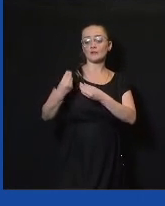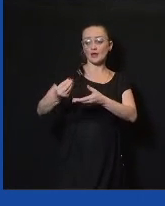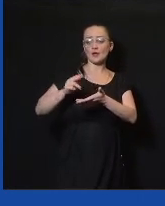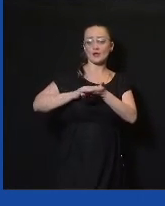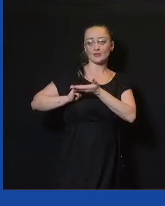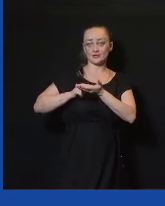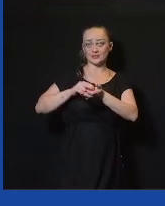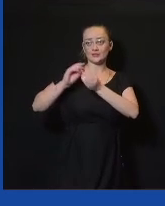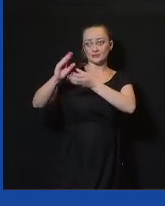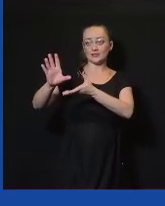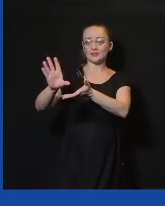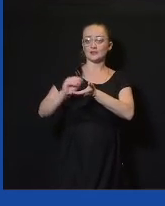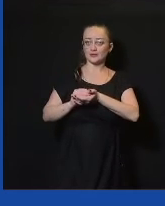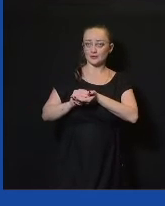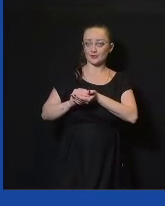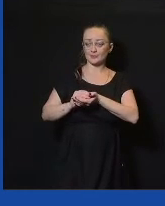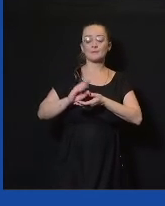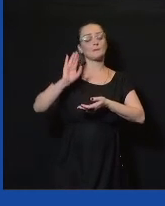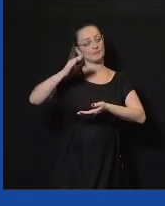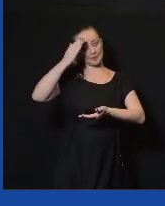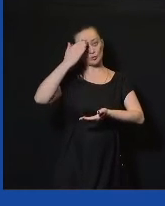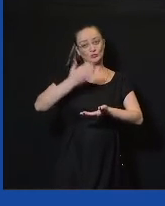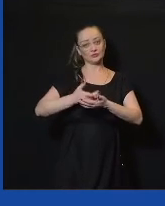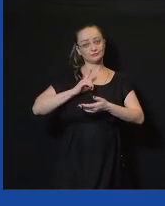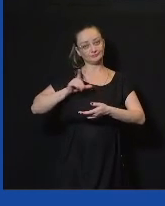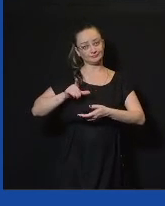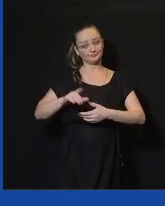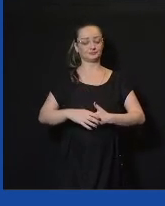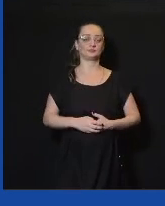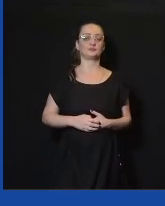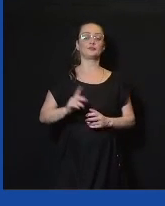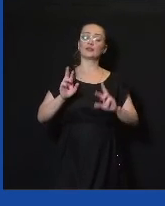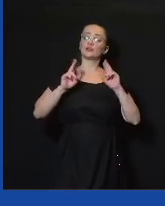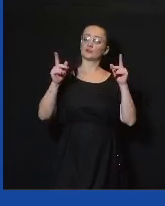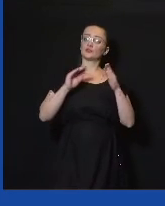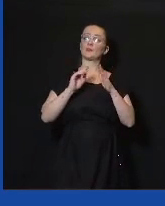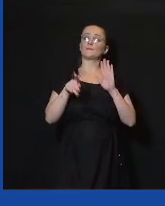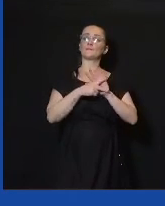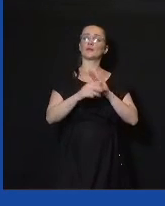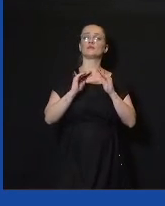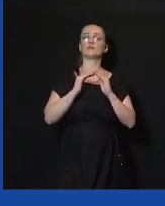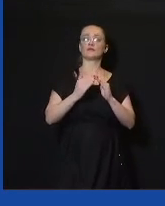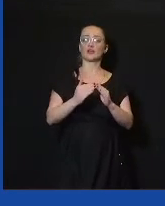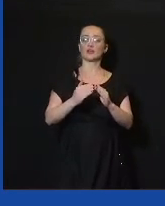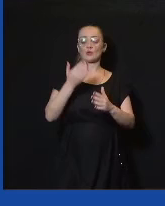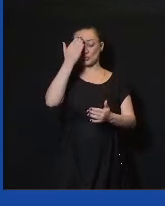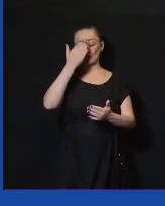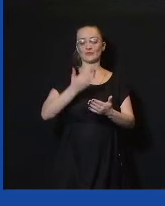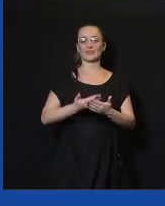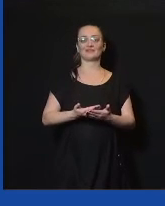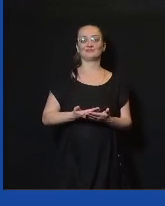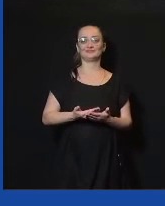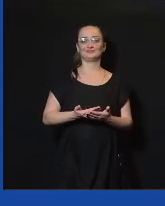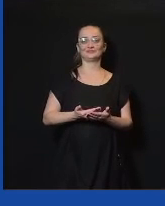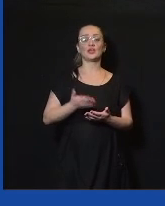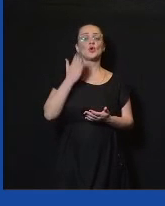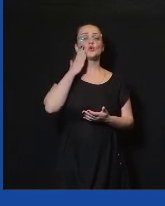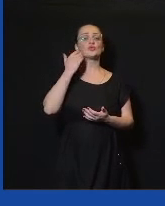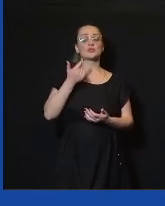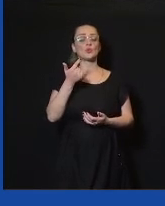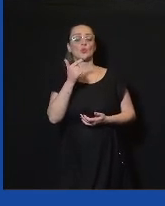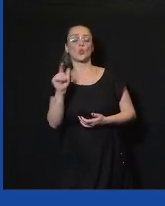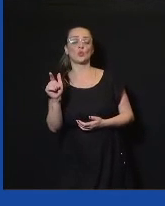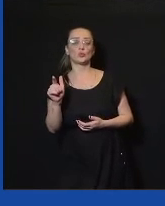correspondência, isso é confiança. Esse é o diferencial da favela. É o confiar, é o saber que o